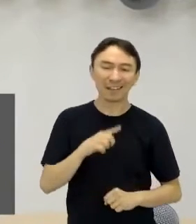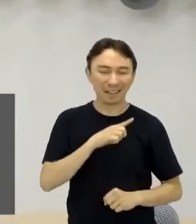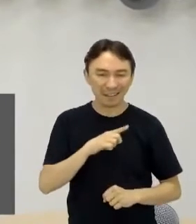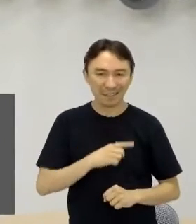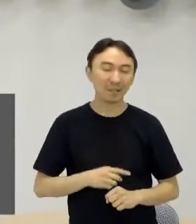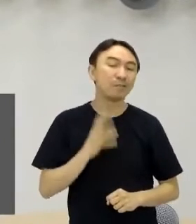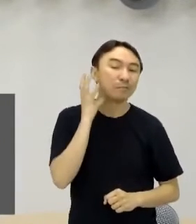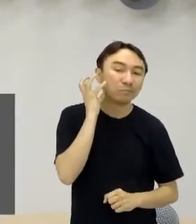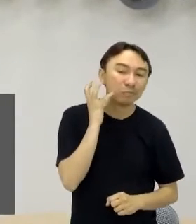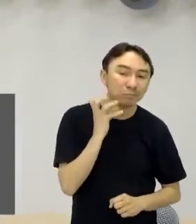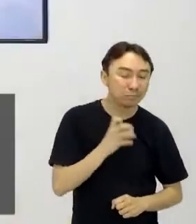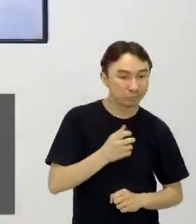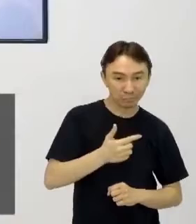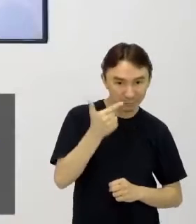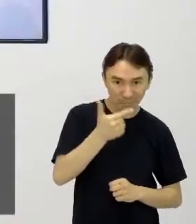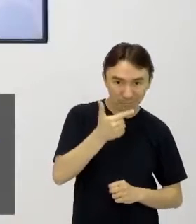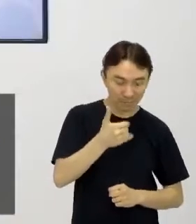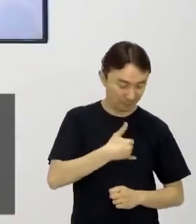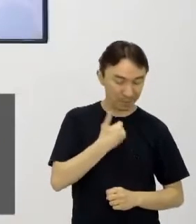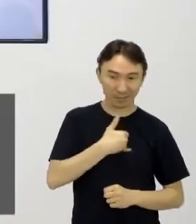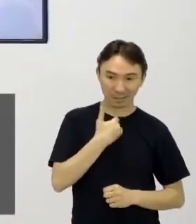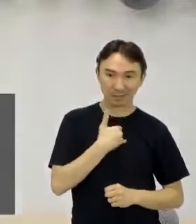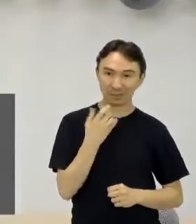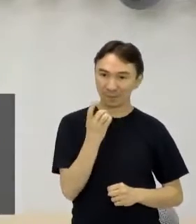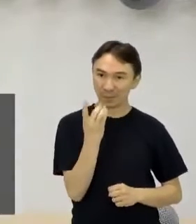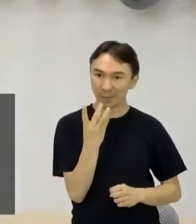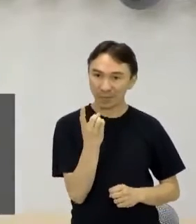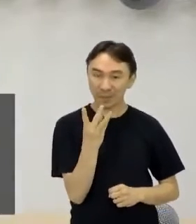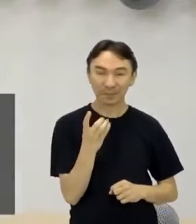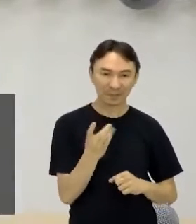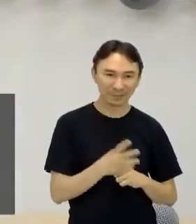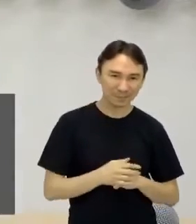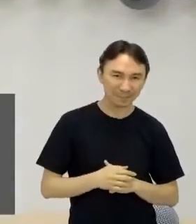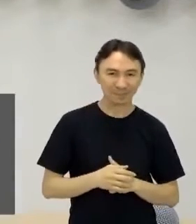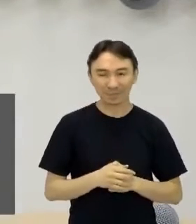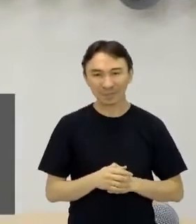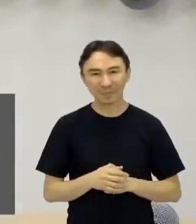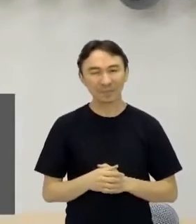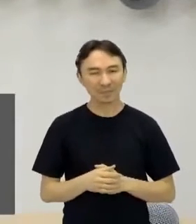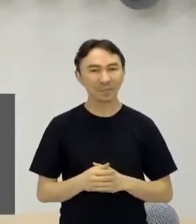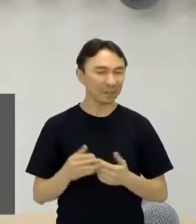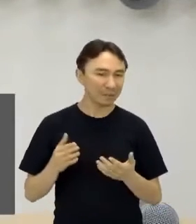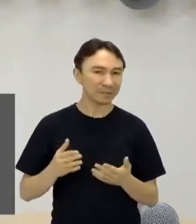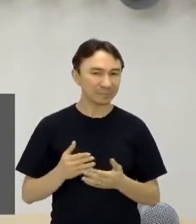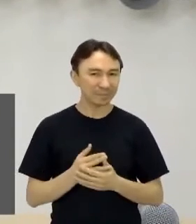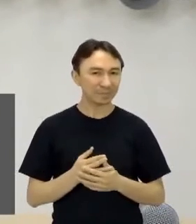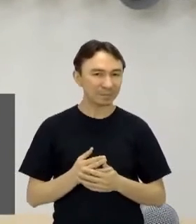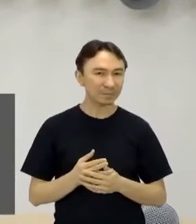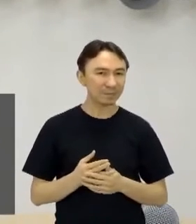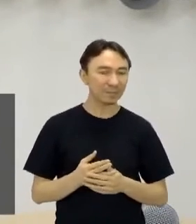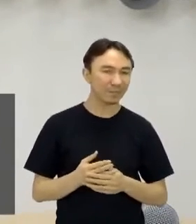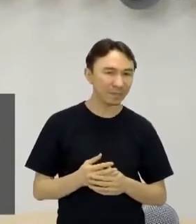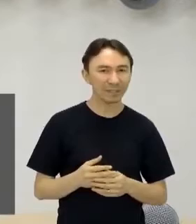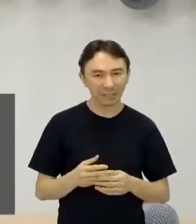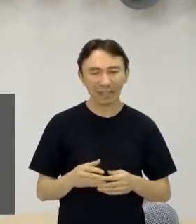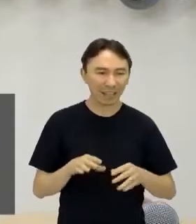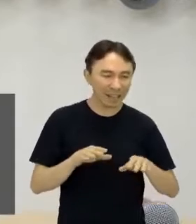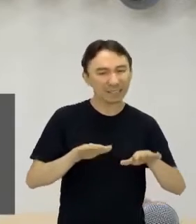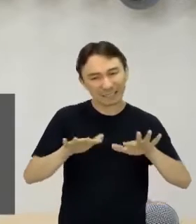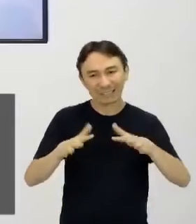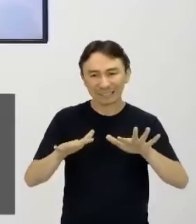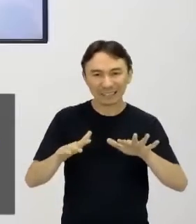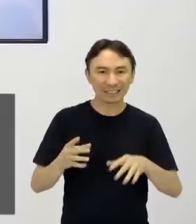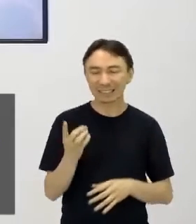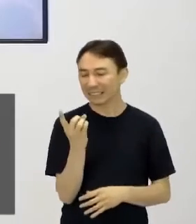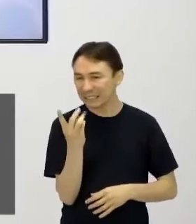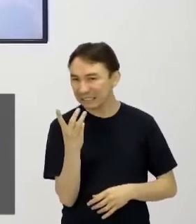14, média. Isso, 14 anos. Imaginem. Hoje é mais jovem, nem com Hoje 13 mais jovem. anos eles já estão entrando, mas realmente é essa faixa, 13, 14.